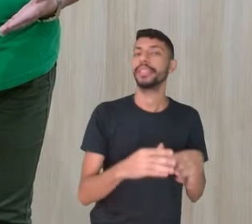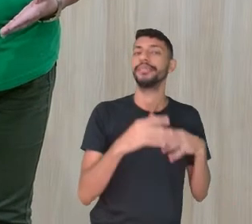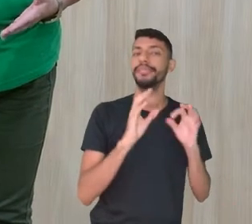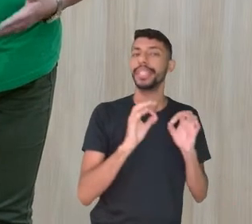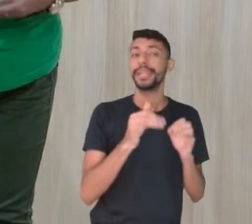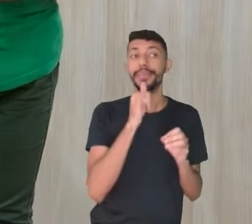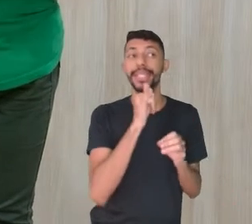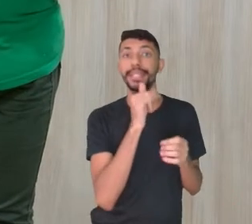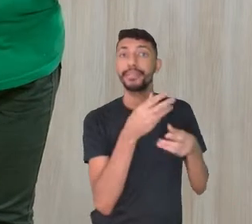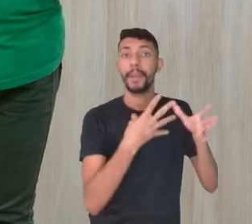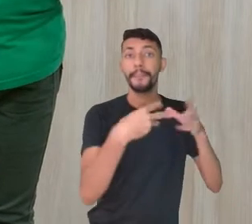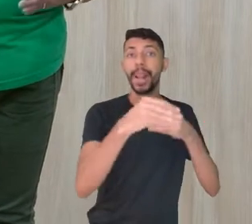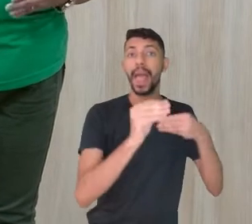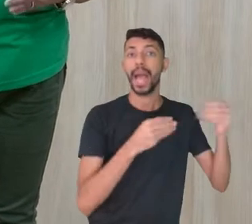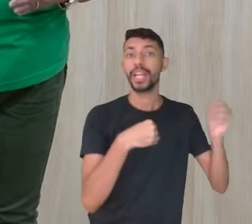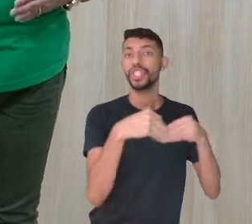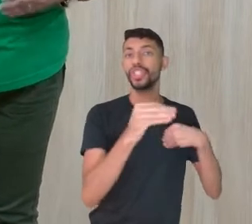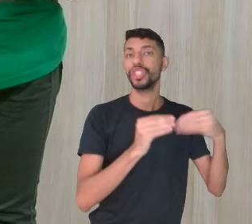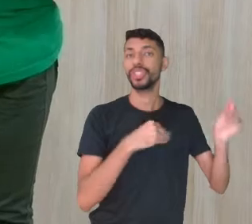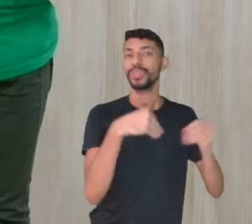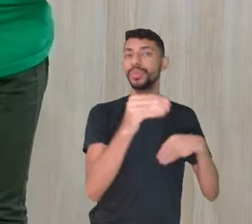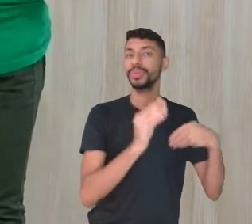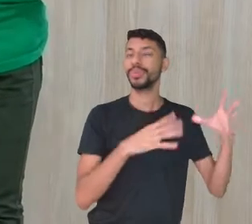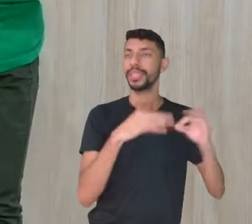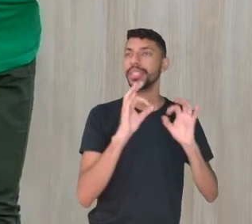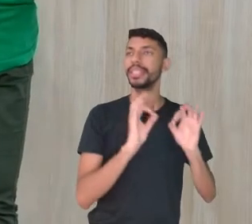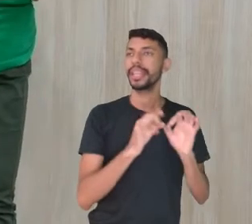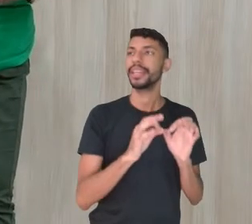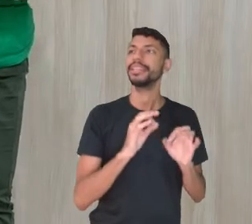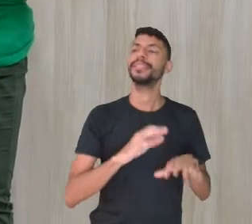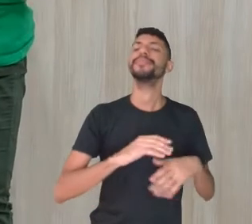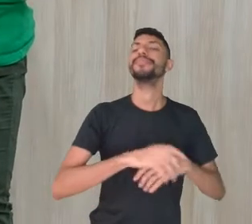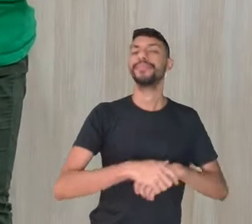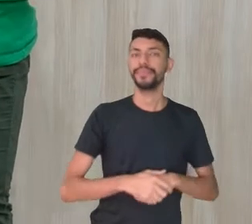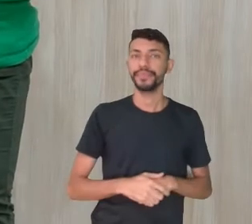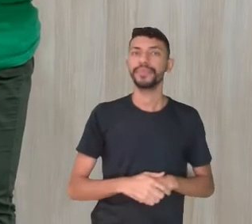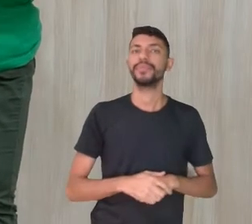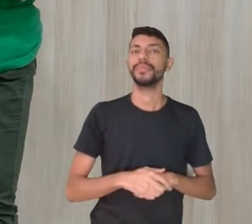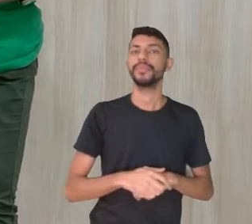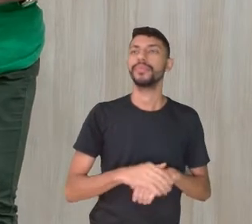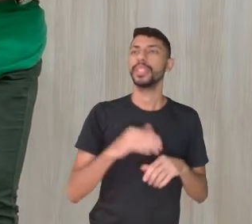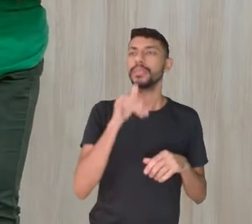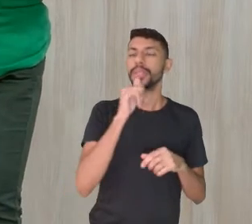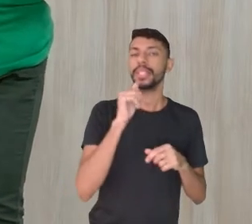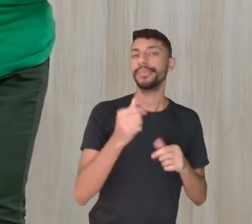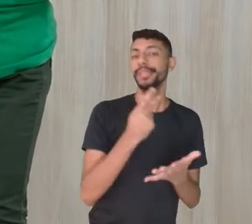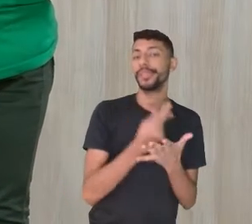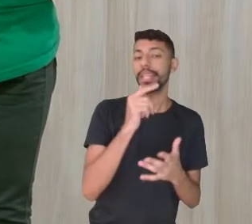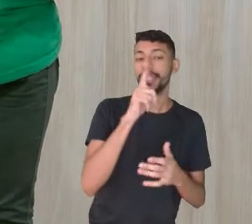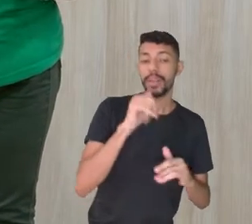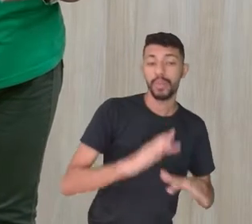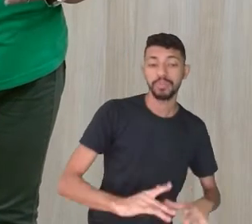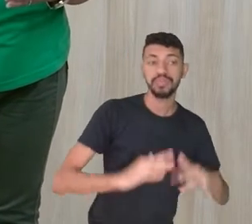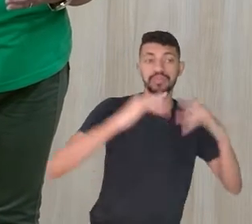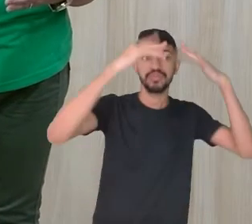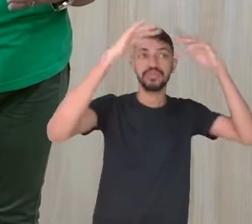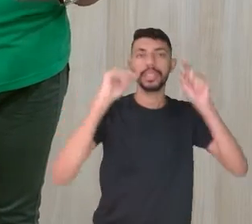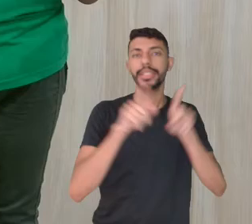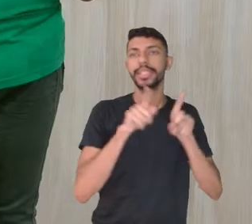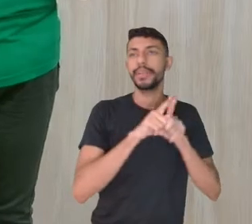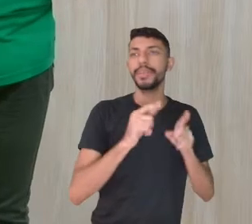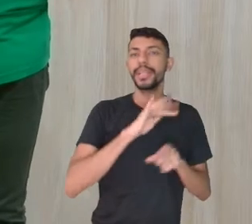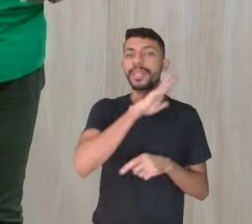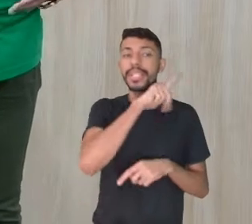né? Na questão aí da poluição, do entupimento das galerias, trazendo as enchentes, a questão dos animais